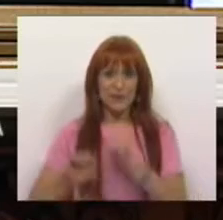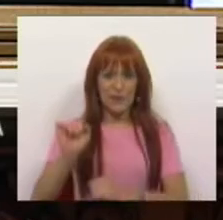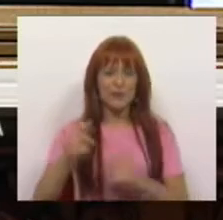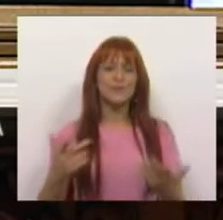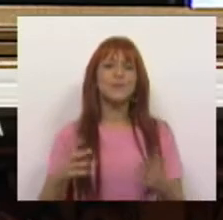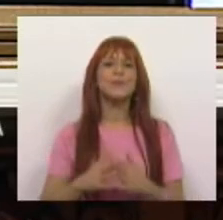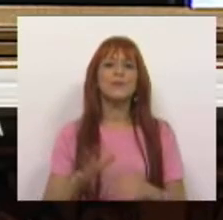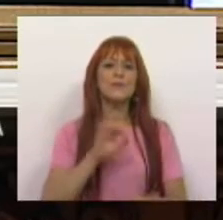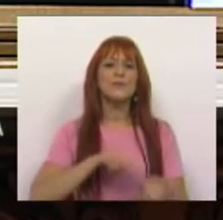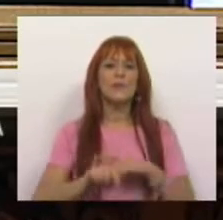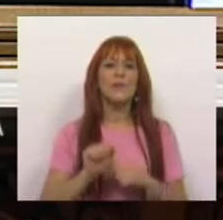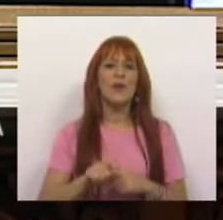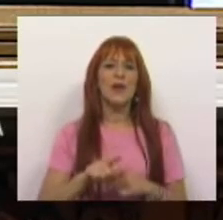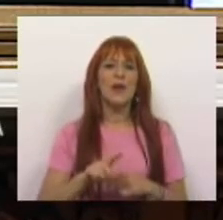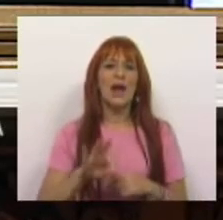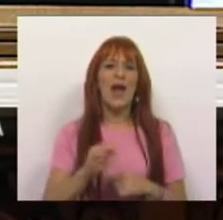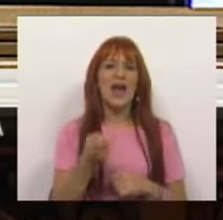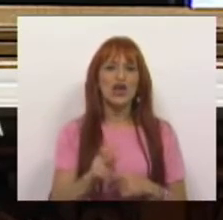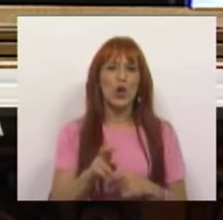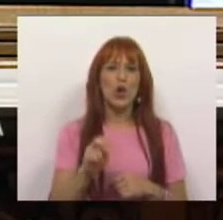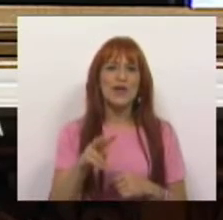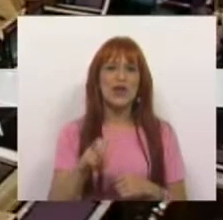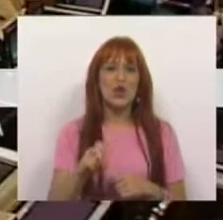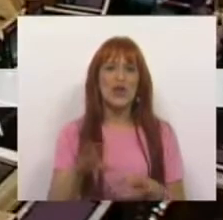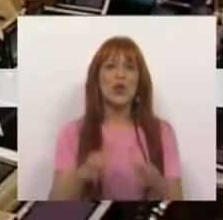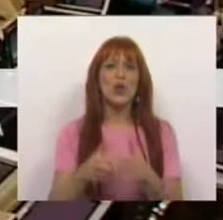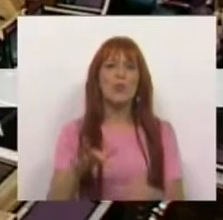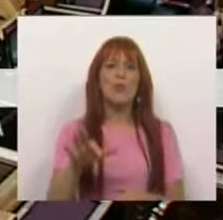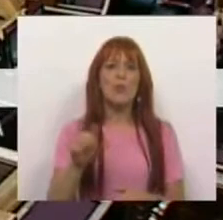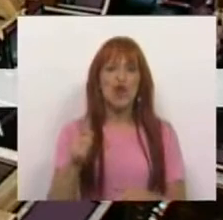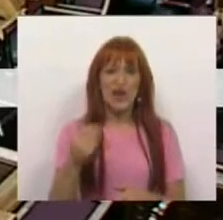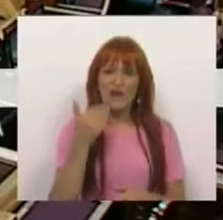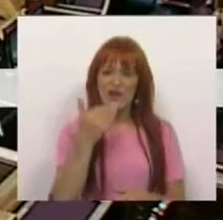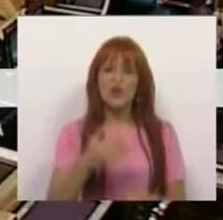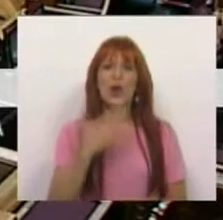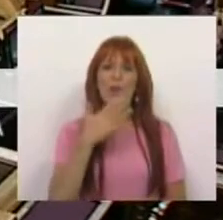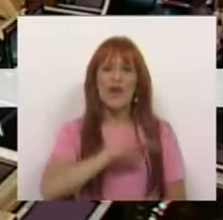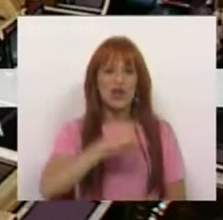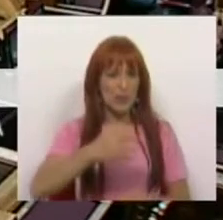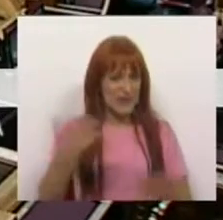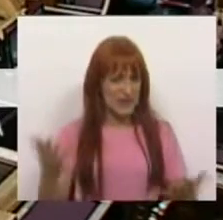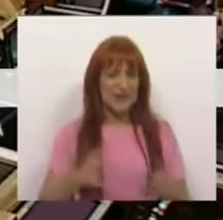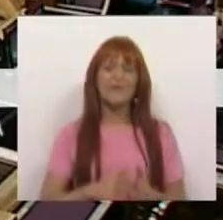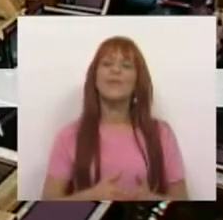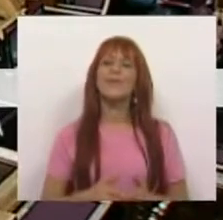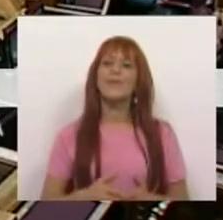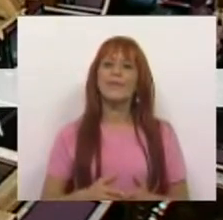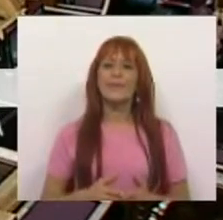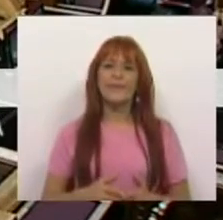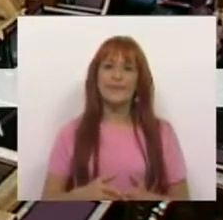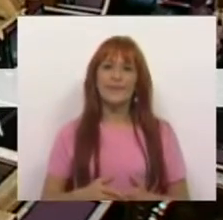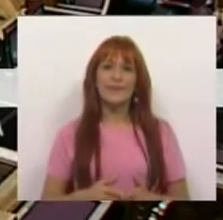Legislativa, o Sr. Deputado Heitor de Sousa, do Grupo Parlamentar do Bloco de Esquerda. Faz favor, Sr. Deputado. Obrigado, Sr. Presidente.